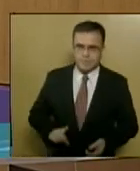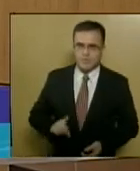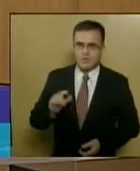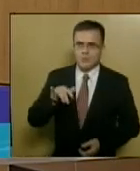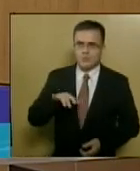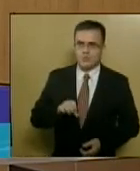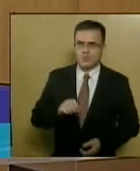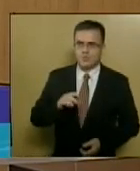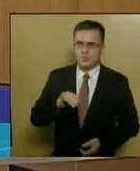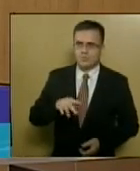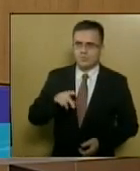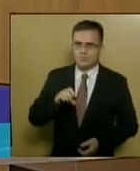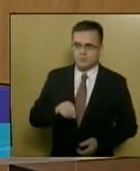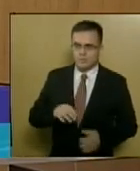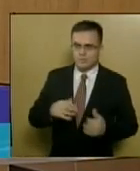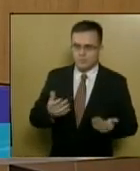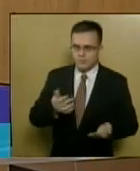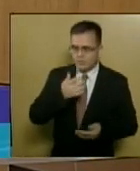Bispo,